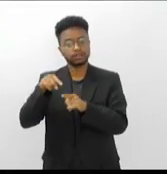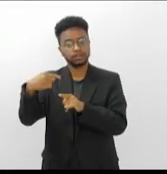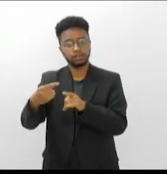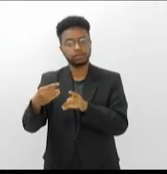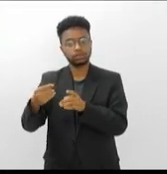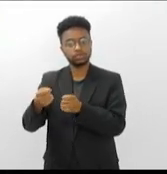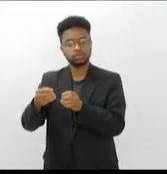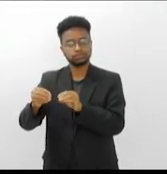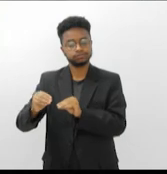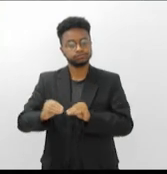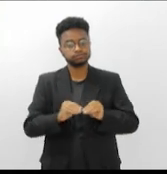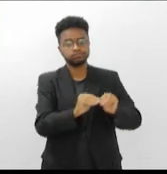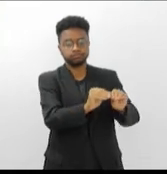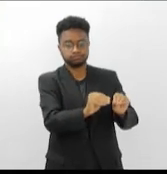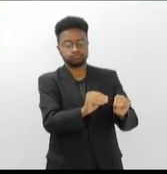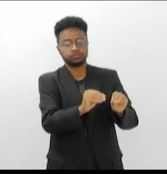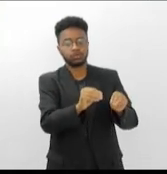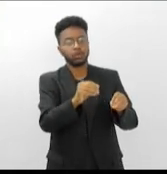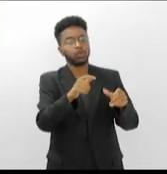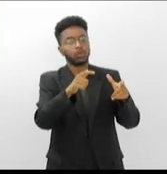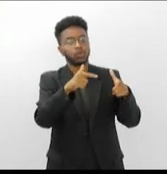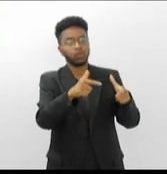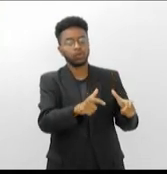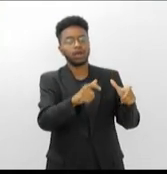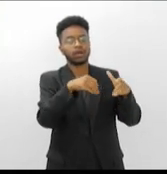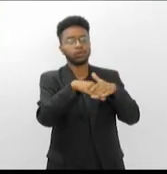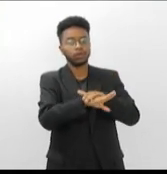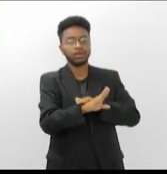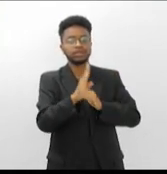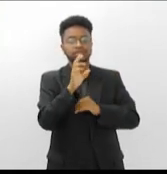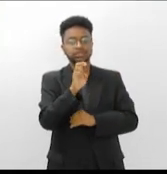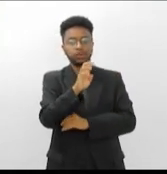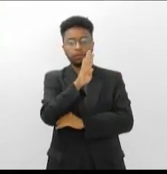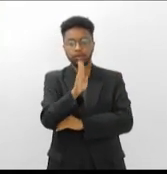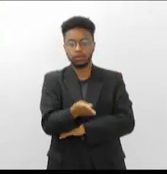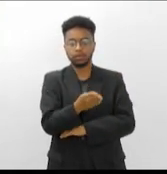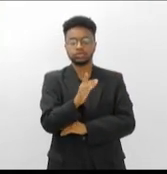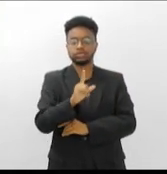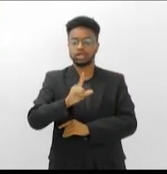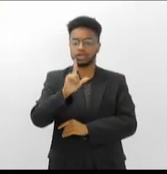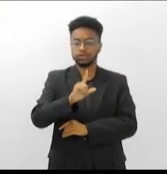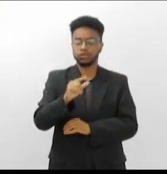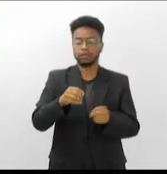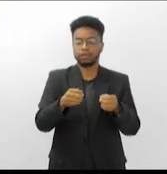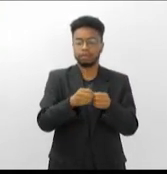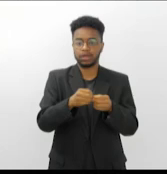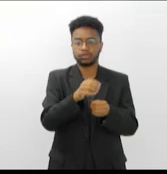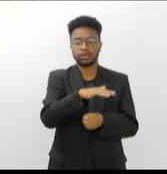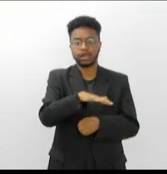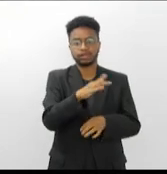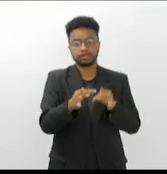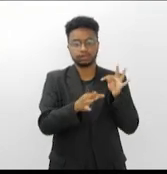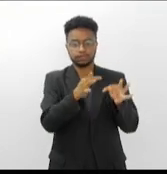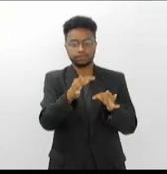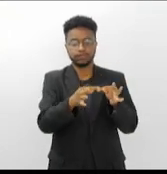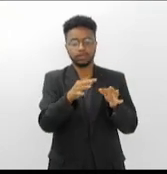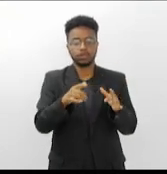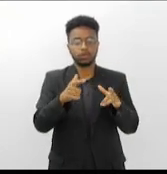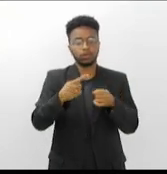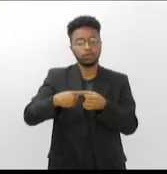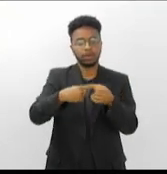para o reservatório de 5 milhões de litros localizado perto da estação de tratamento no bairro Vila